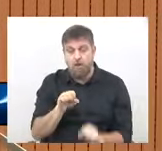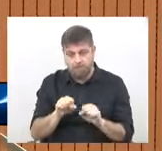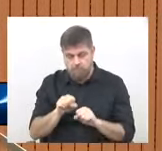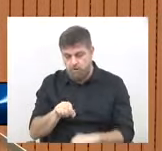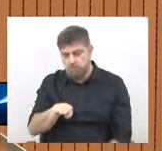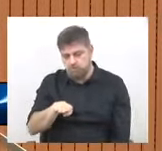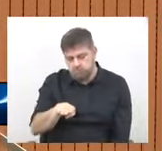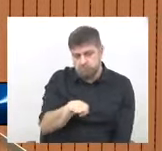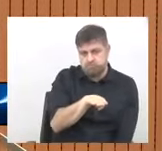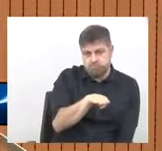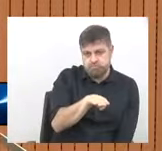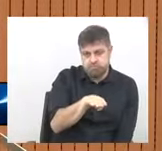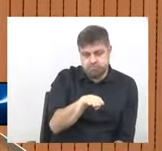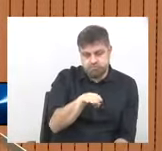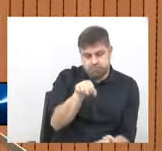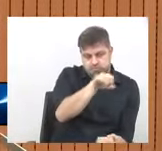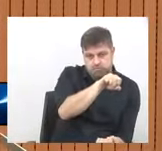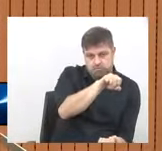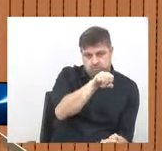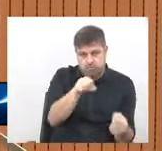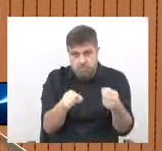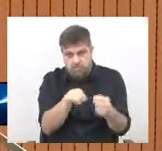tornará exclusivo ou